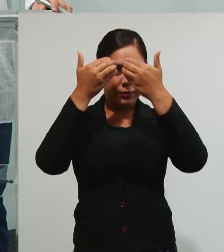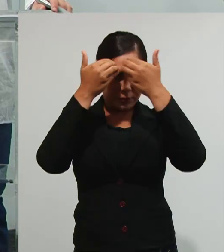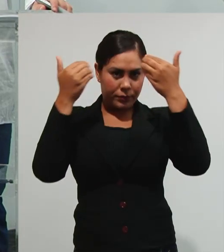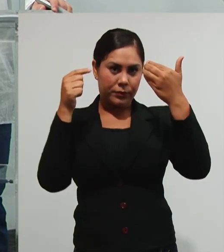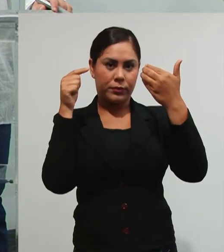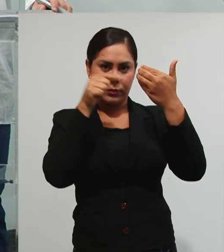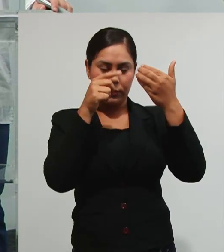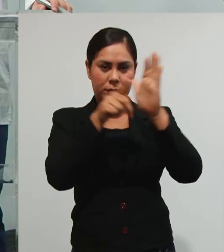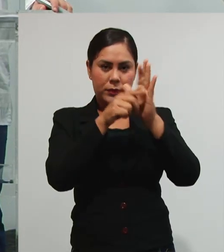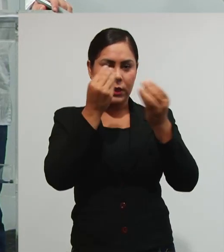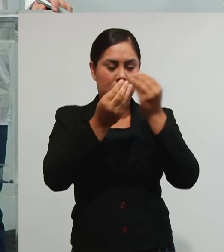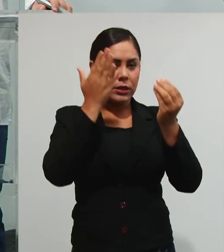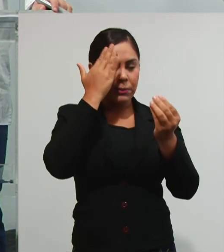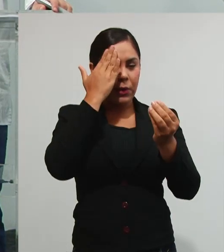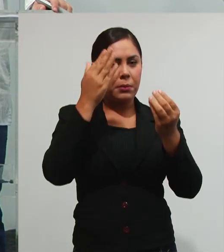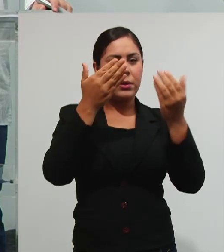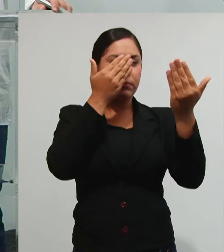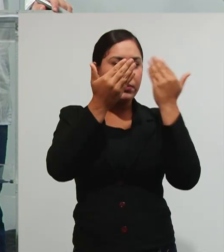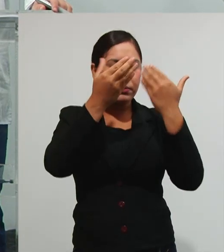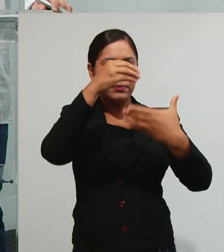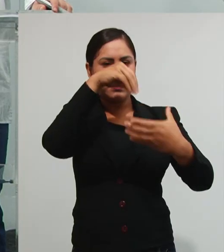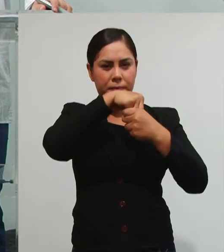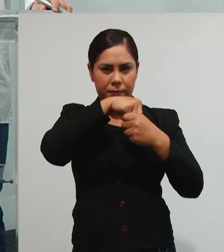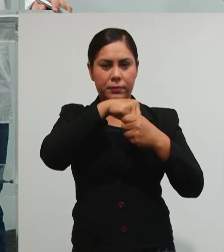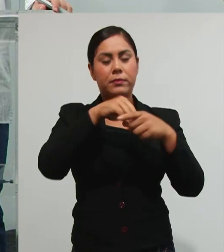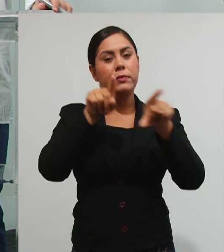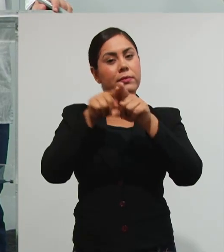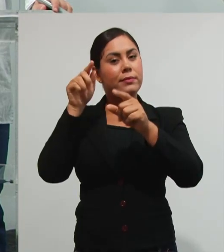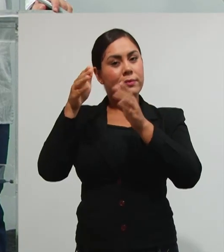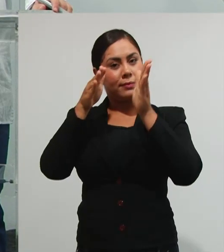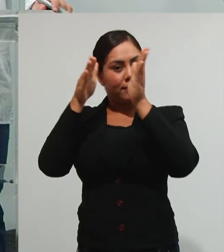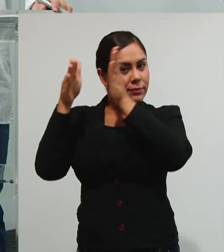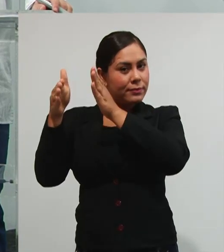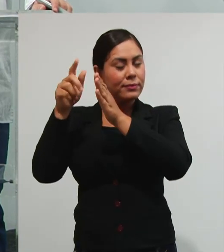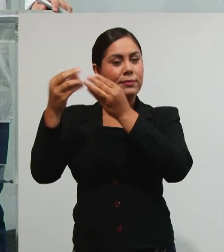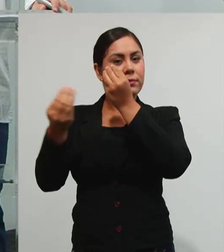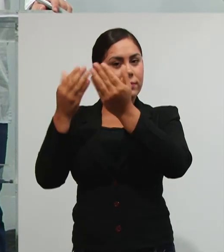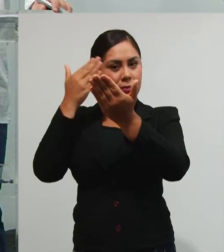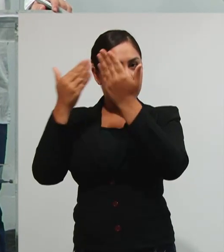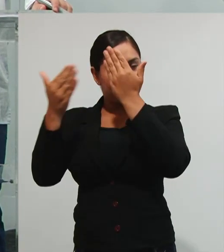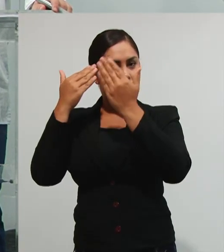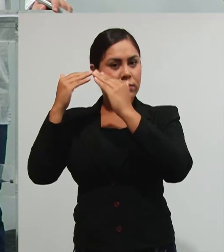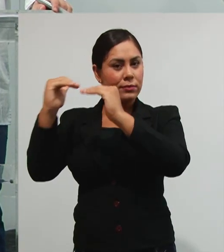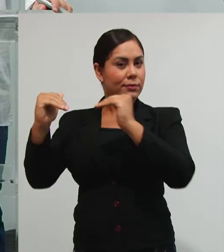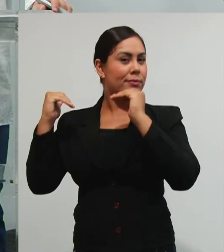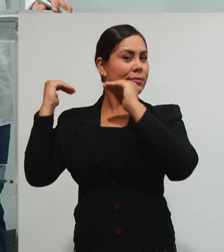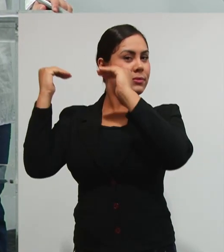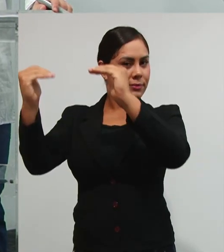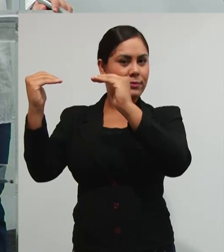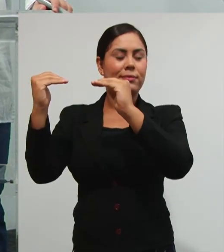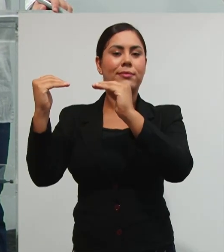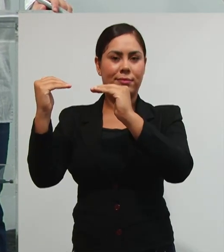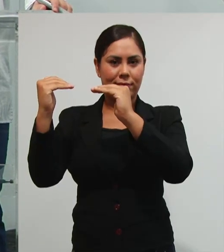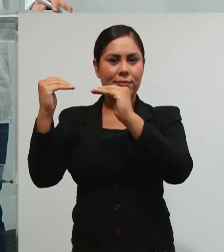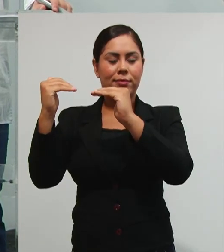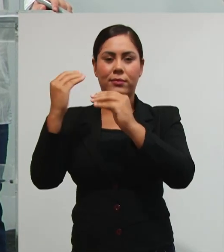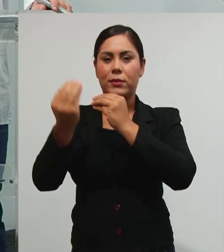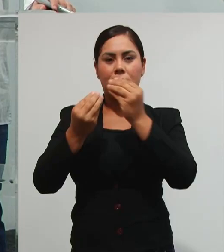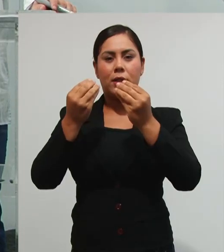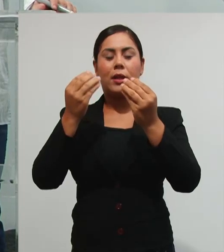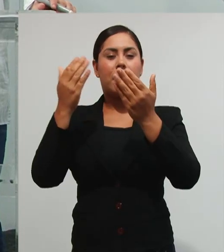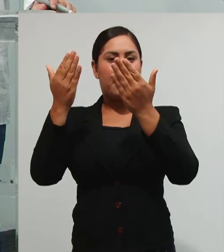funções psíquicas elementares e as funções psíquicas superiores. As